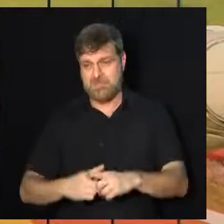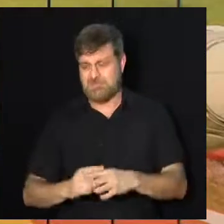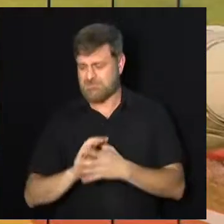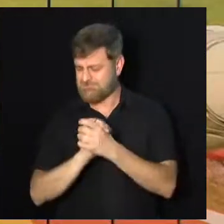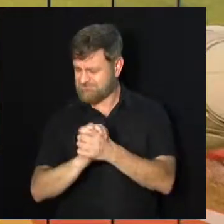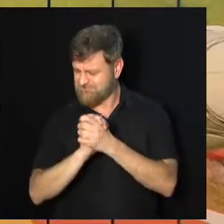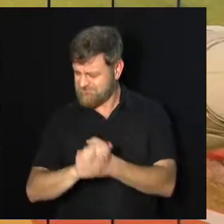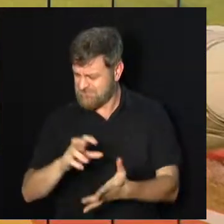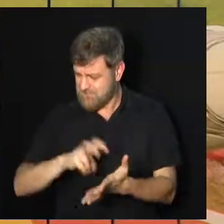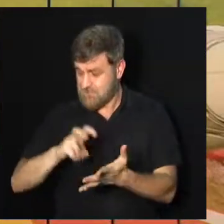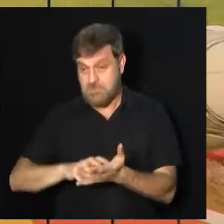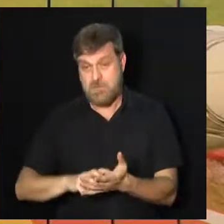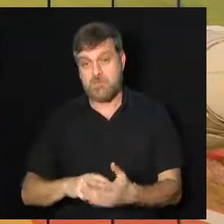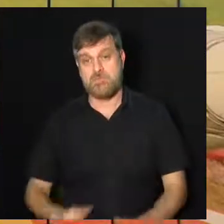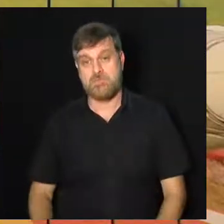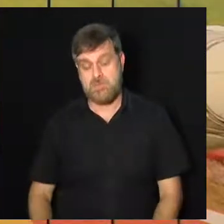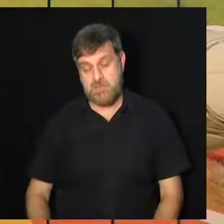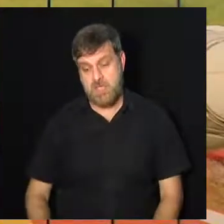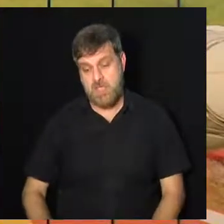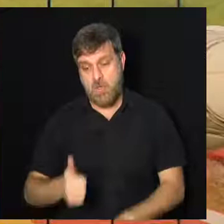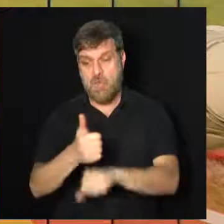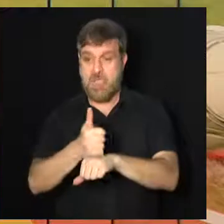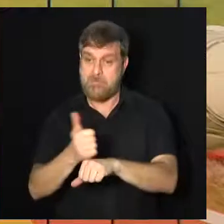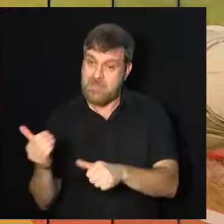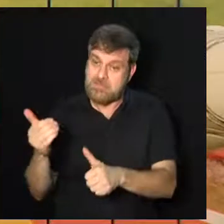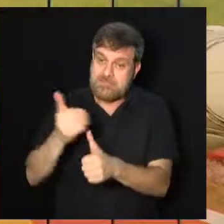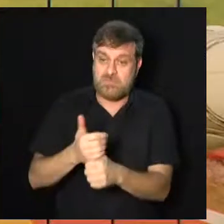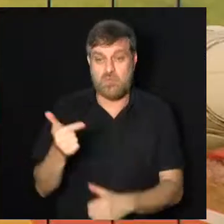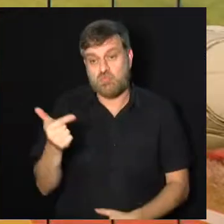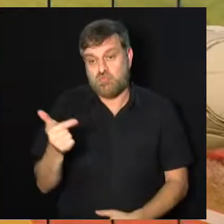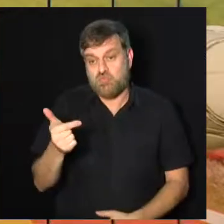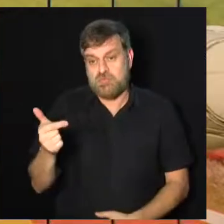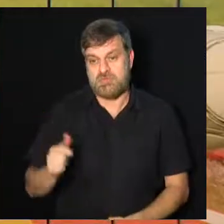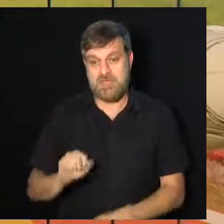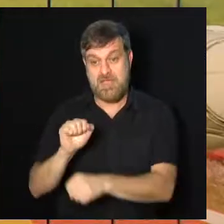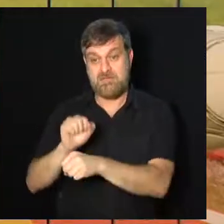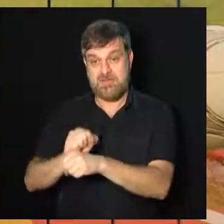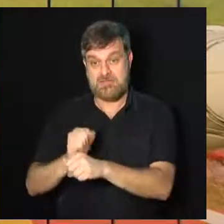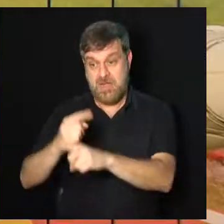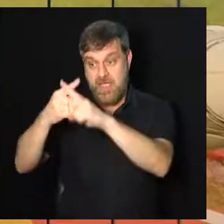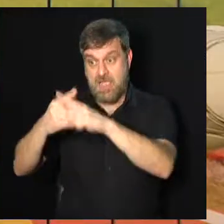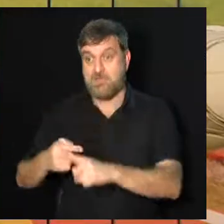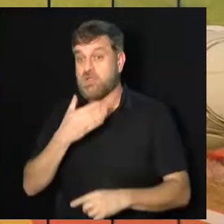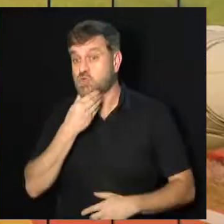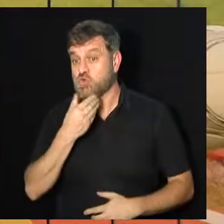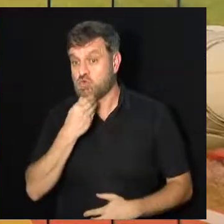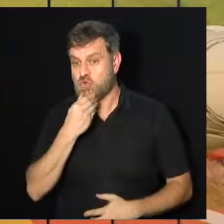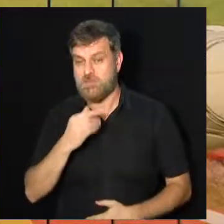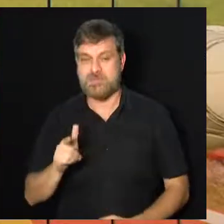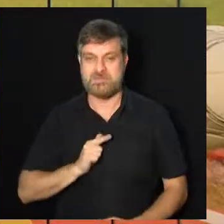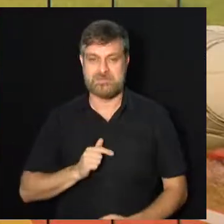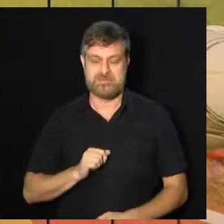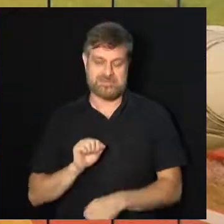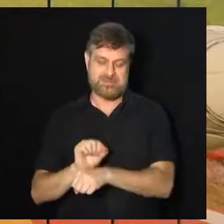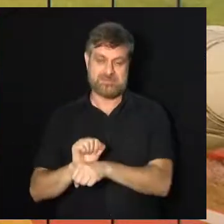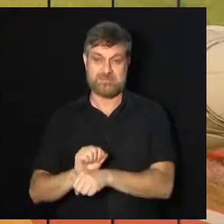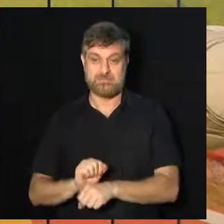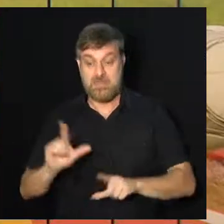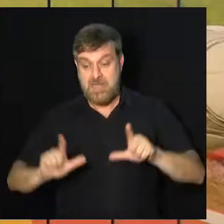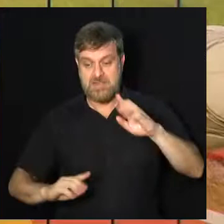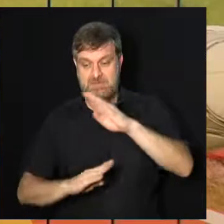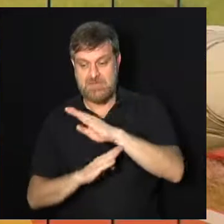comemorar este vice-campeonato e que venha a Superliga Masculina agora. O Jornal Câmara Notícia fica por